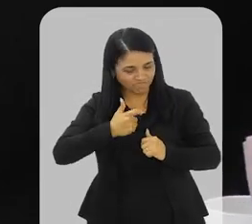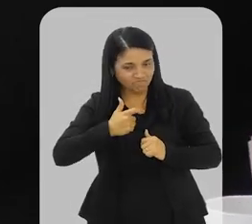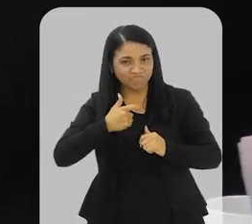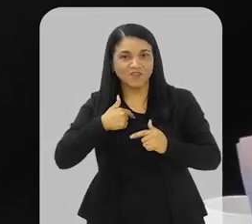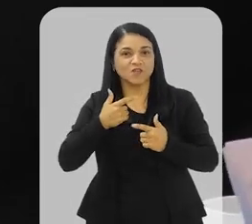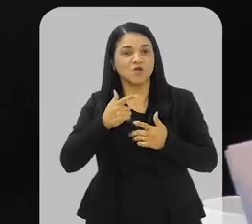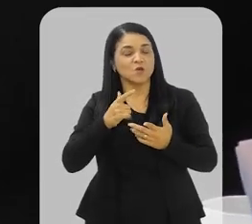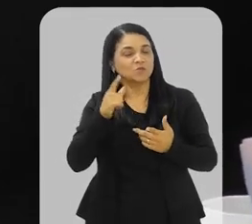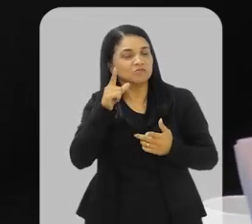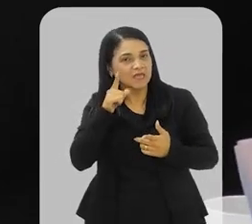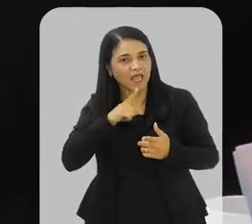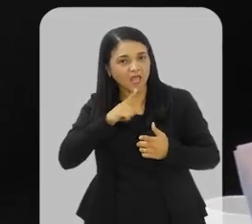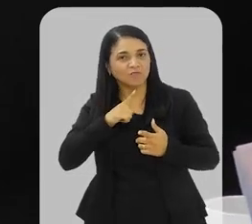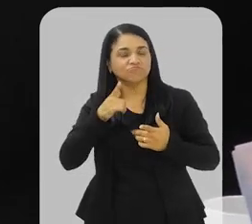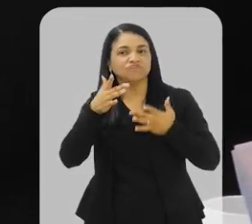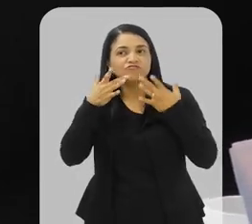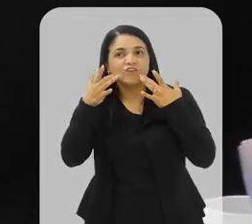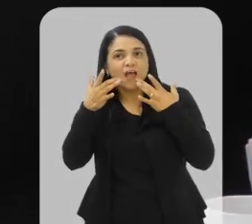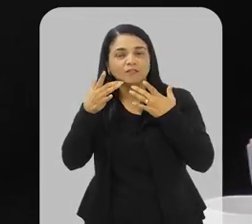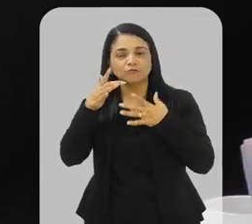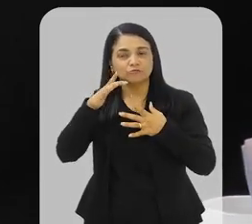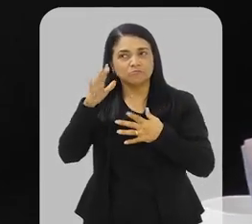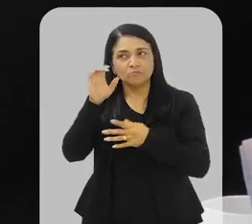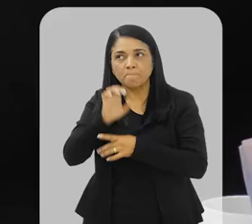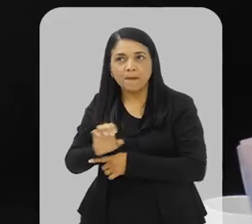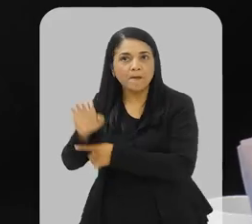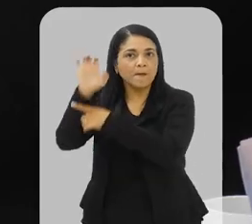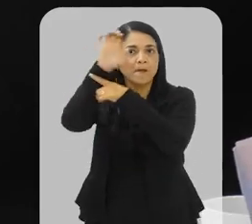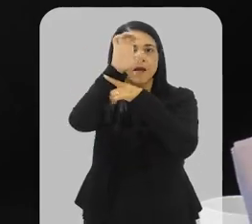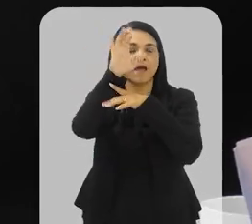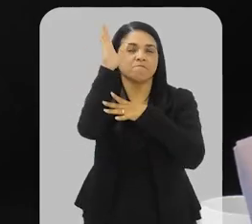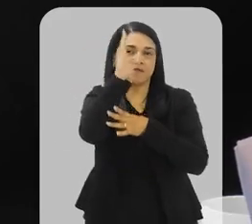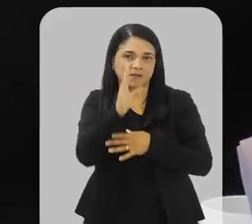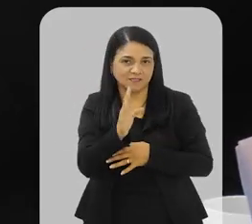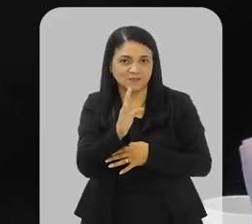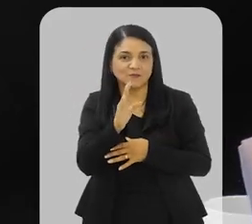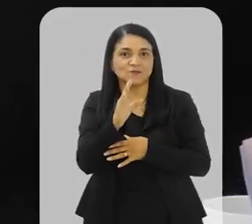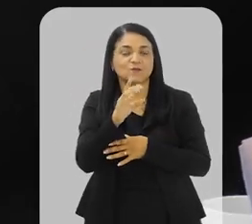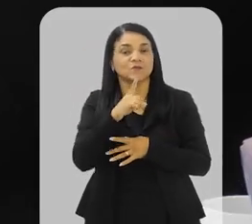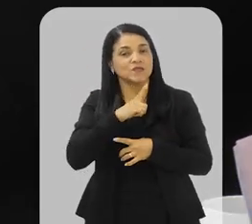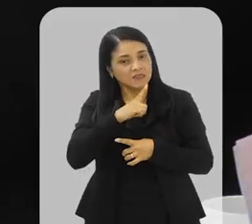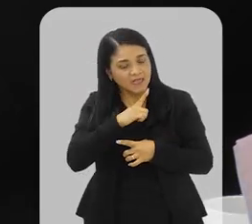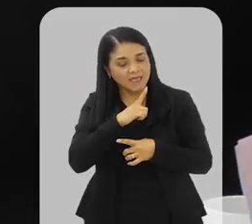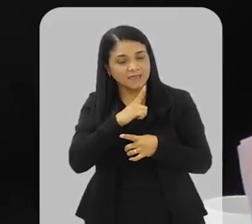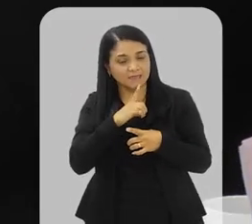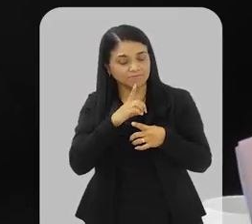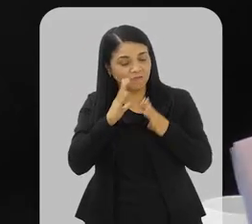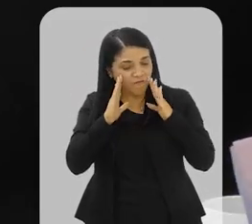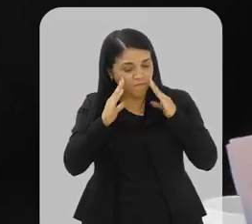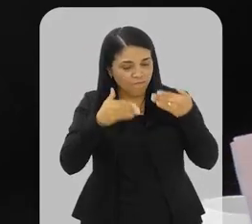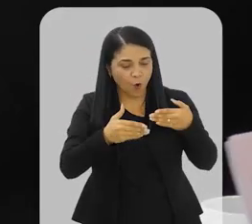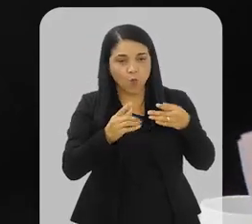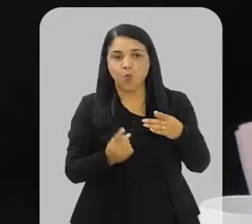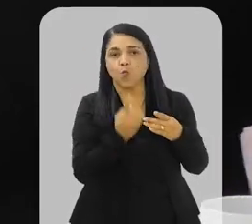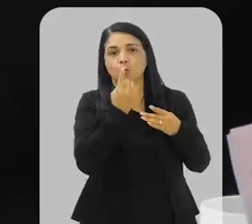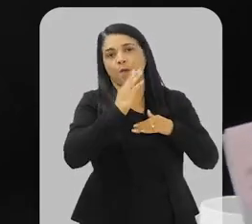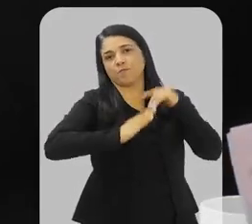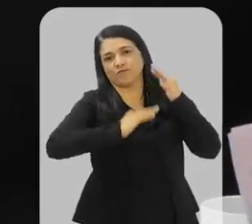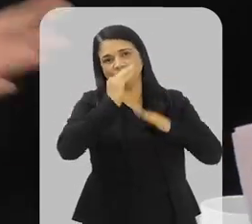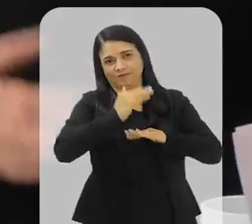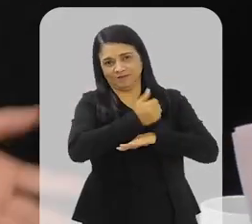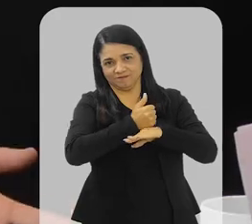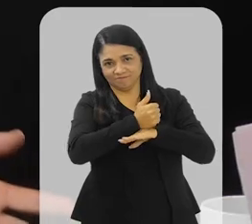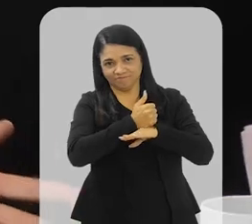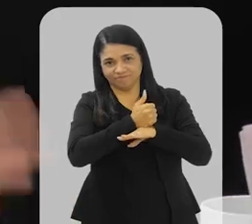sabe que eu que eu faço espetaculos pelo Brasil porque existe ainda o lugar da bolha você faz só aquilo e se por